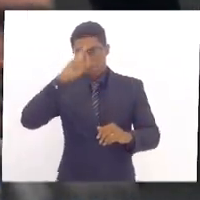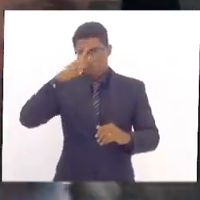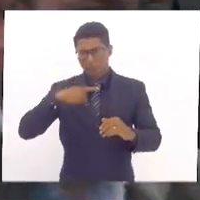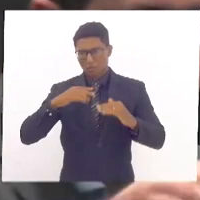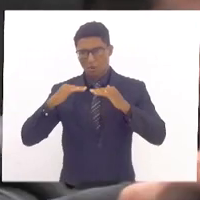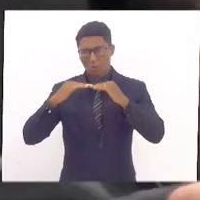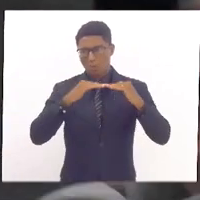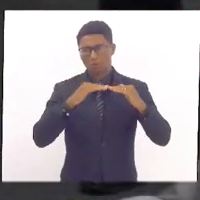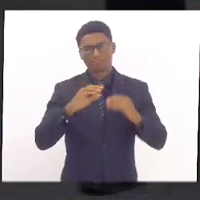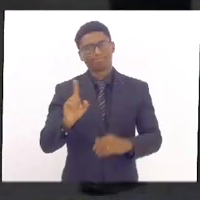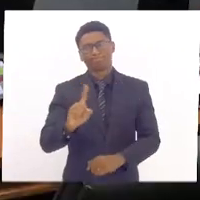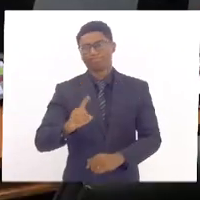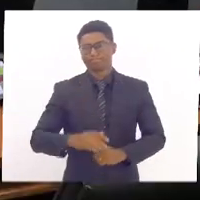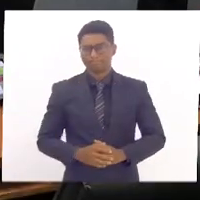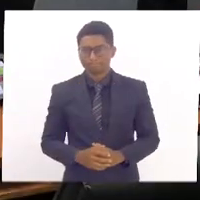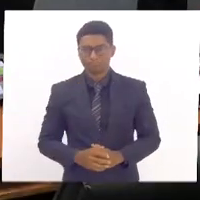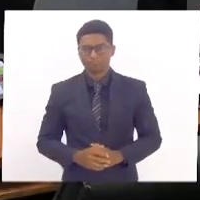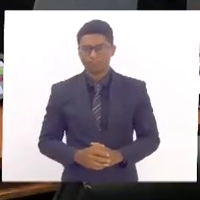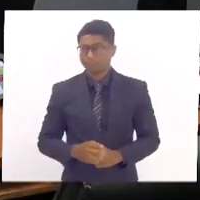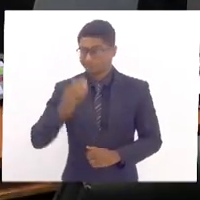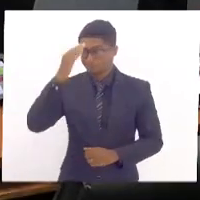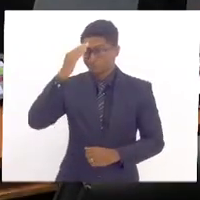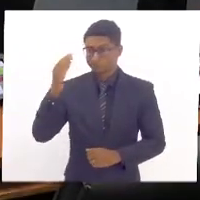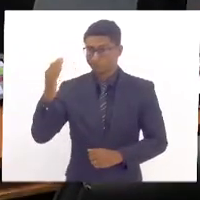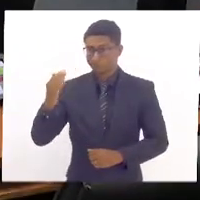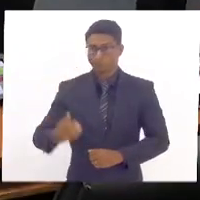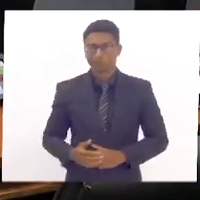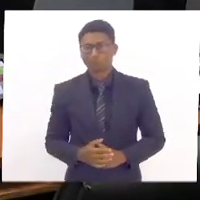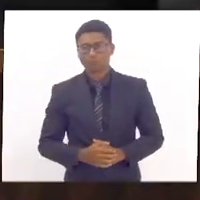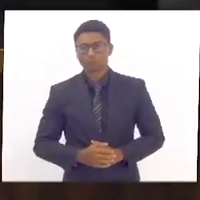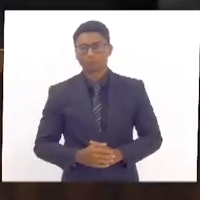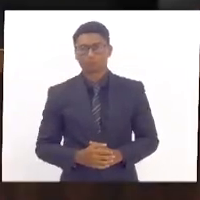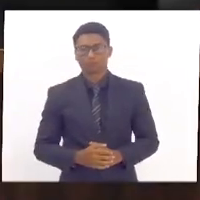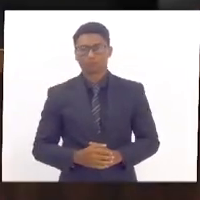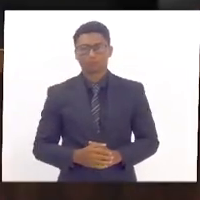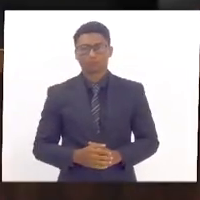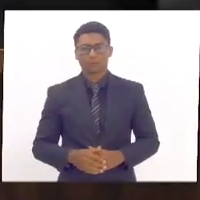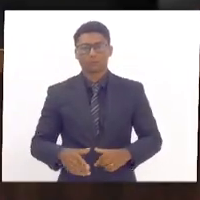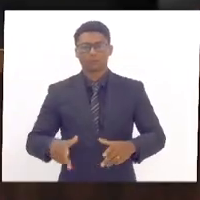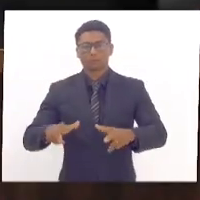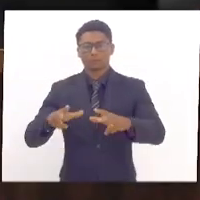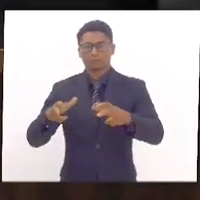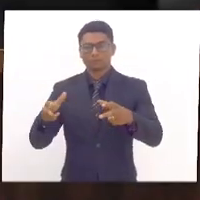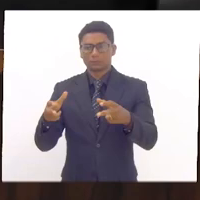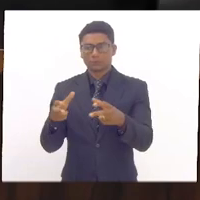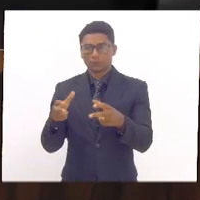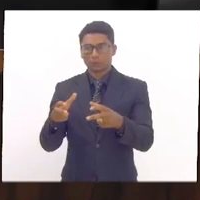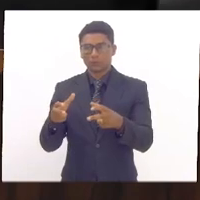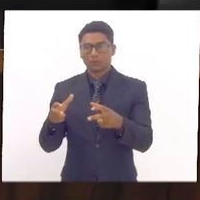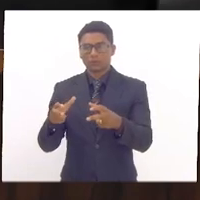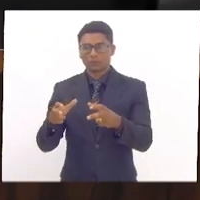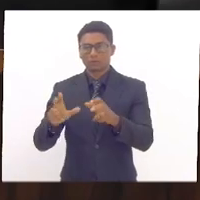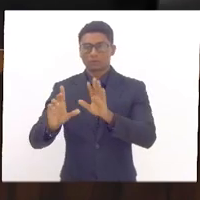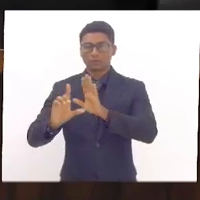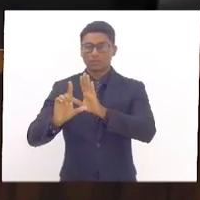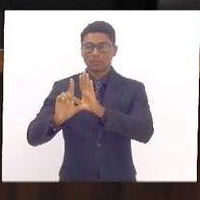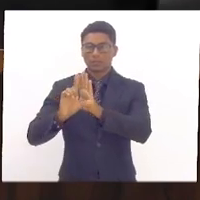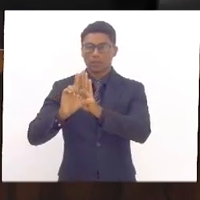mérito. Obrigado, deputado Luiz Paulo. Pela Comissão de Legislação